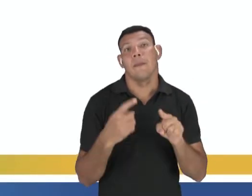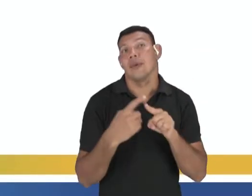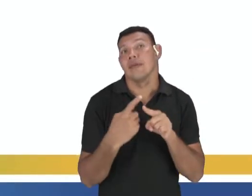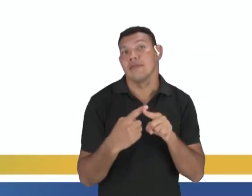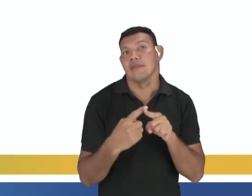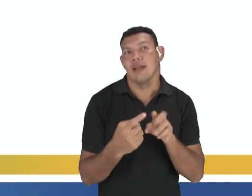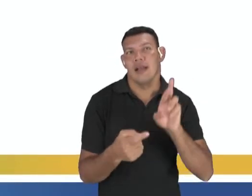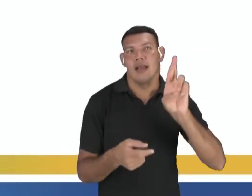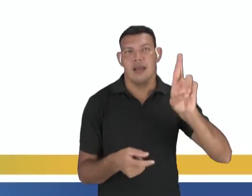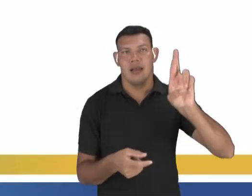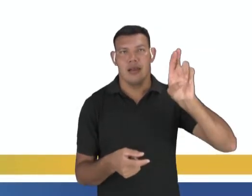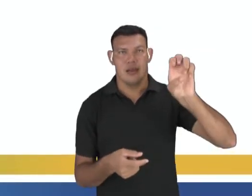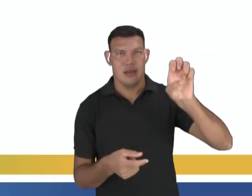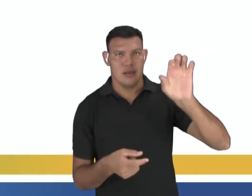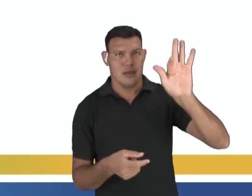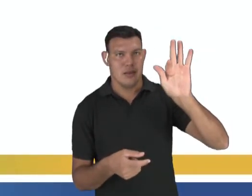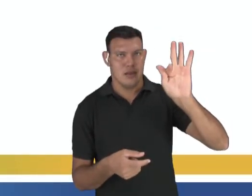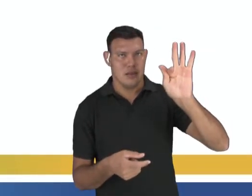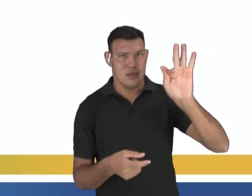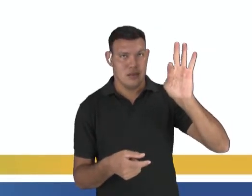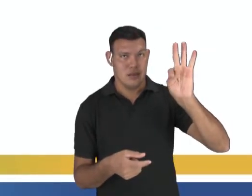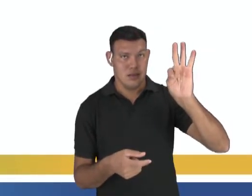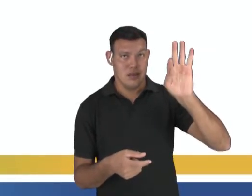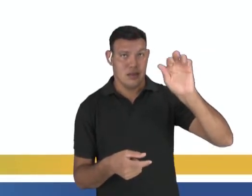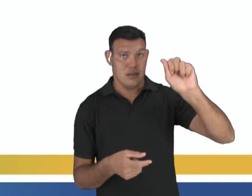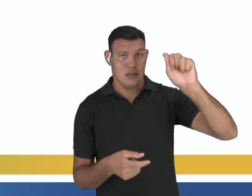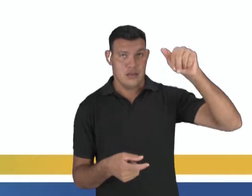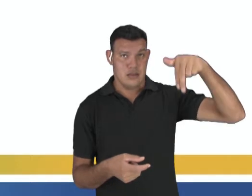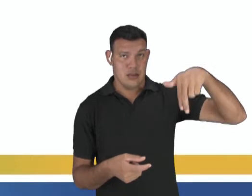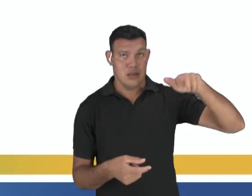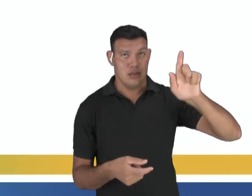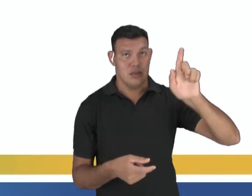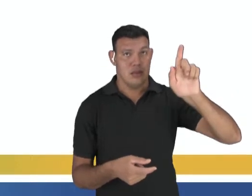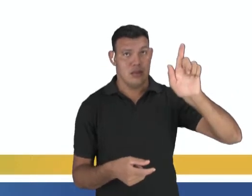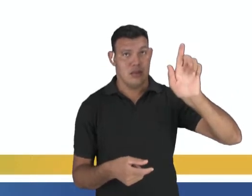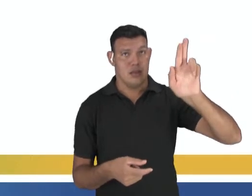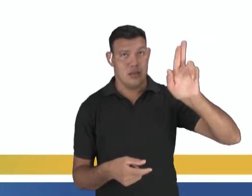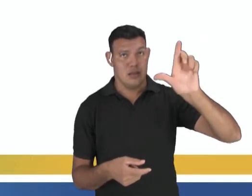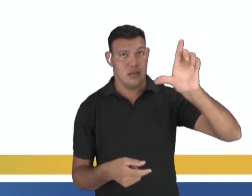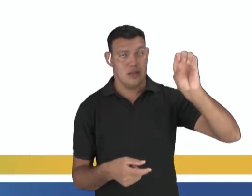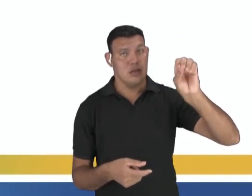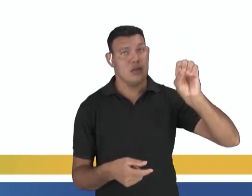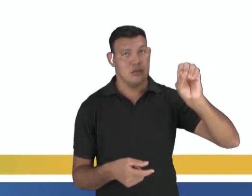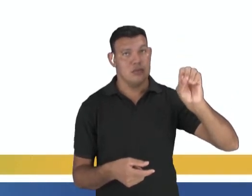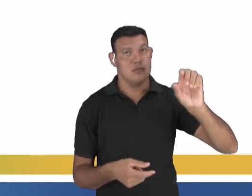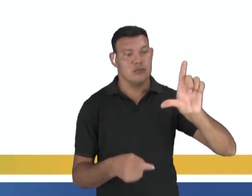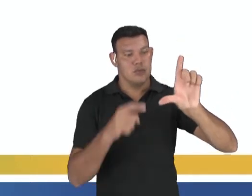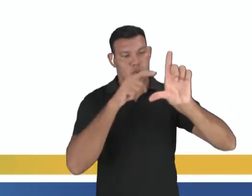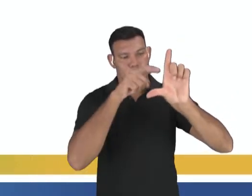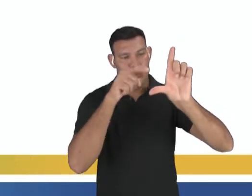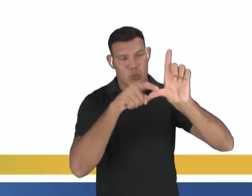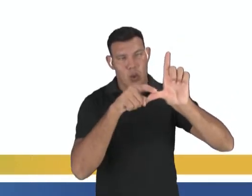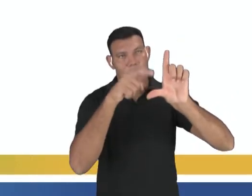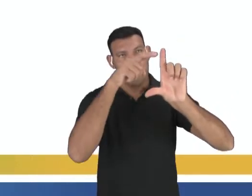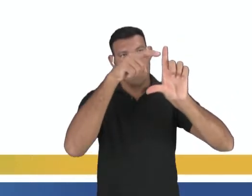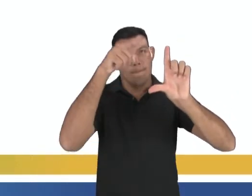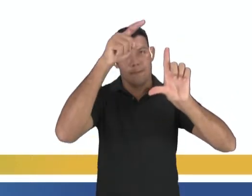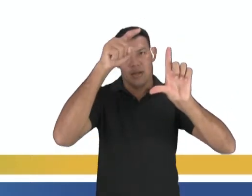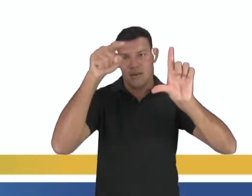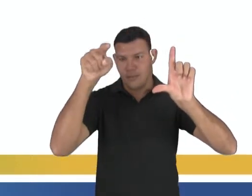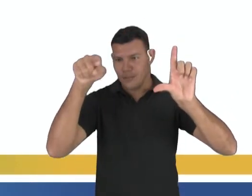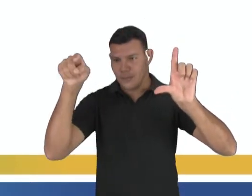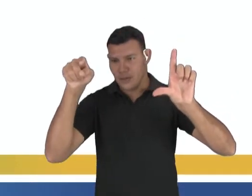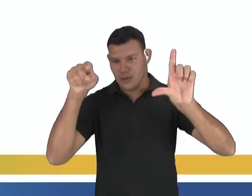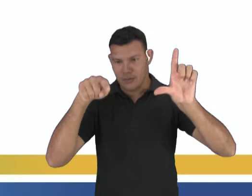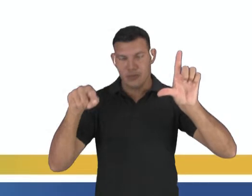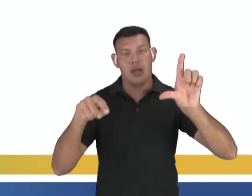losango. O retângulo, ele é um quadrilátero que possui os 4 ângulos internos de mesma medida, 90 graus.